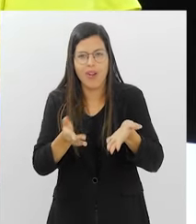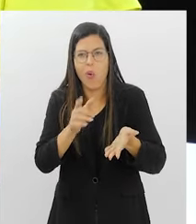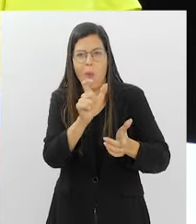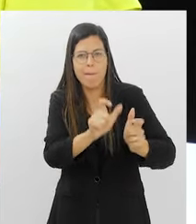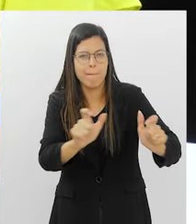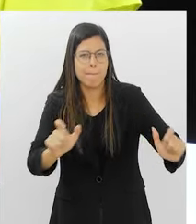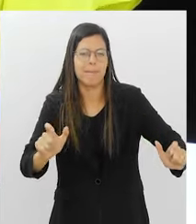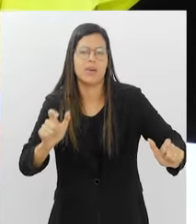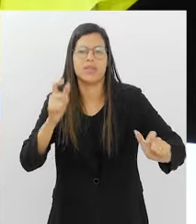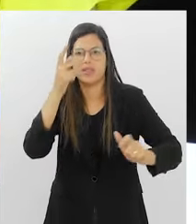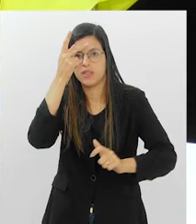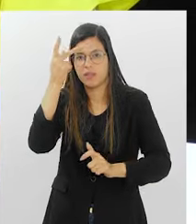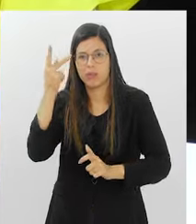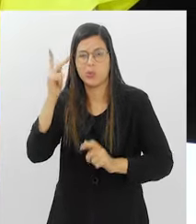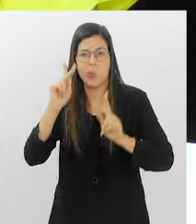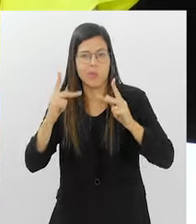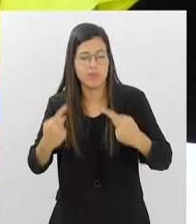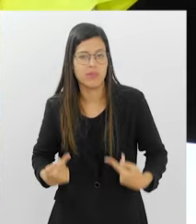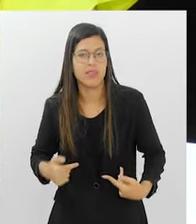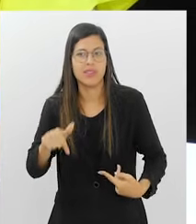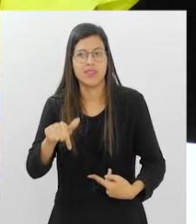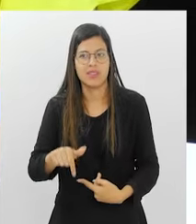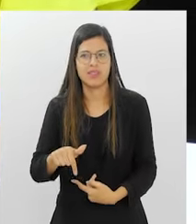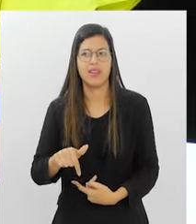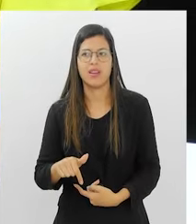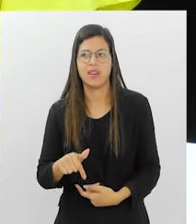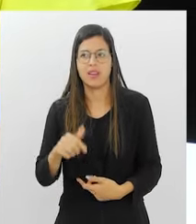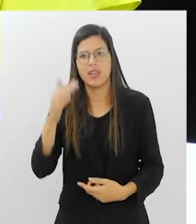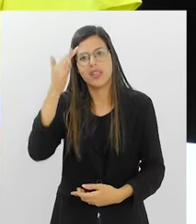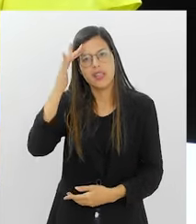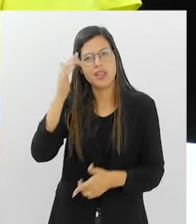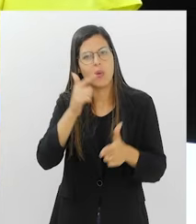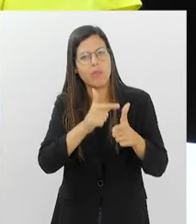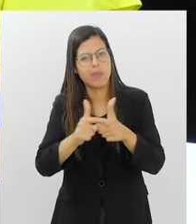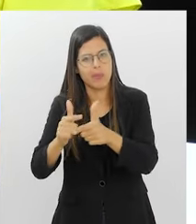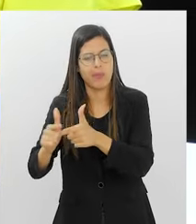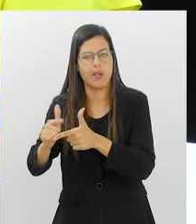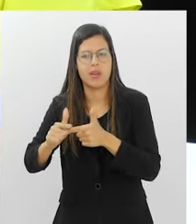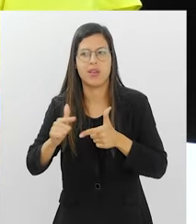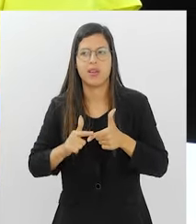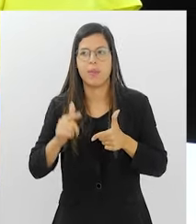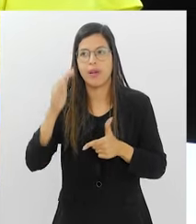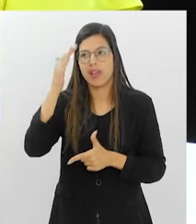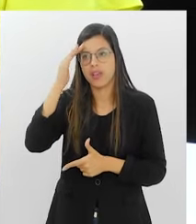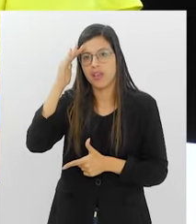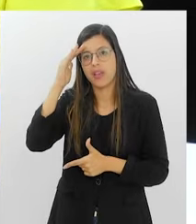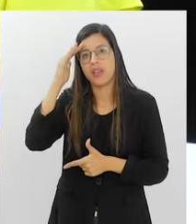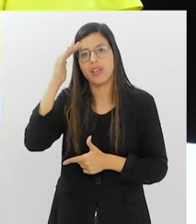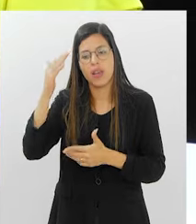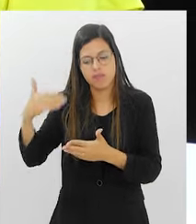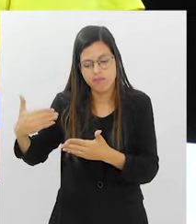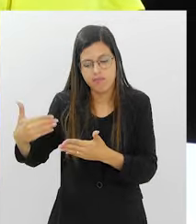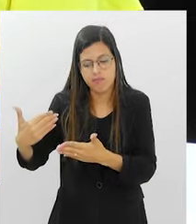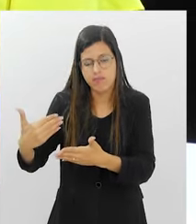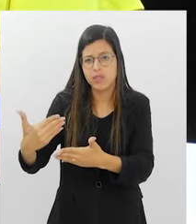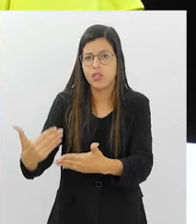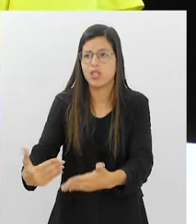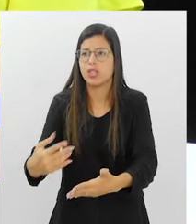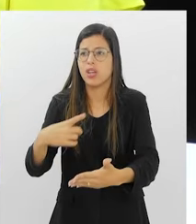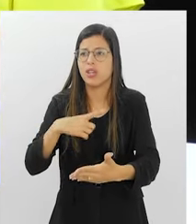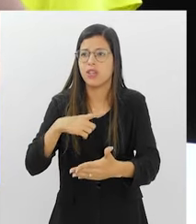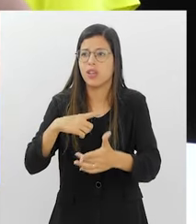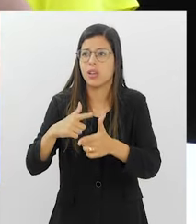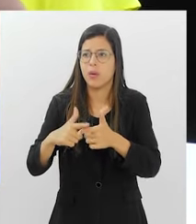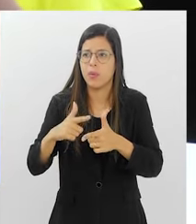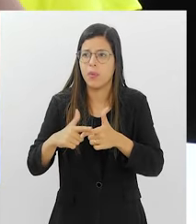cabeça eu acho que é o mais difícil do carnaval é gerir as pessoas entender os problemas entender que cada dia tem um mal